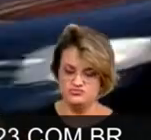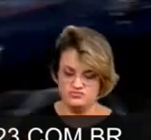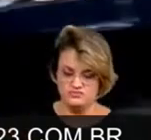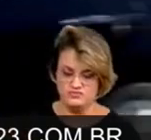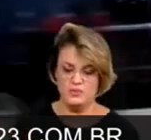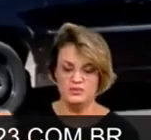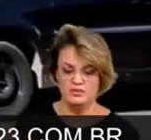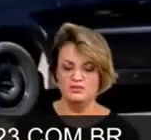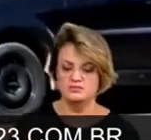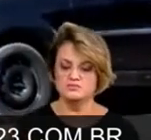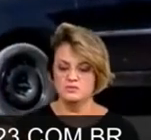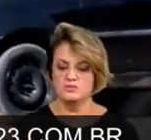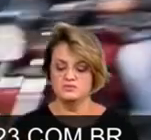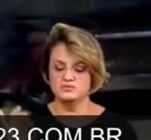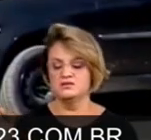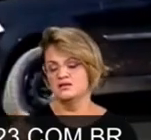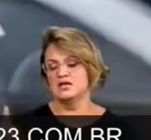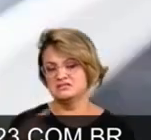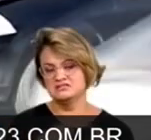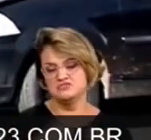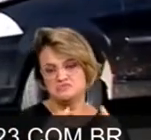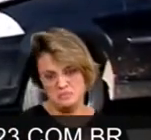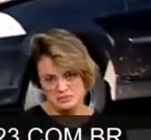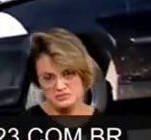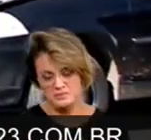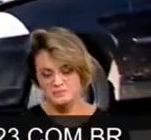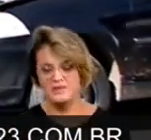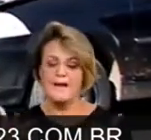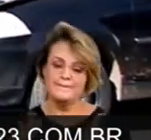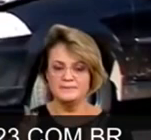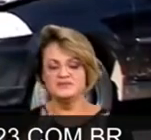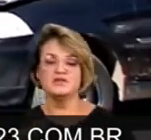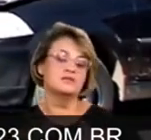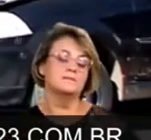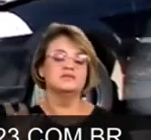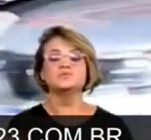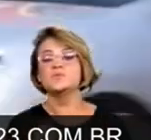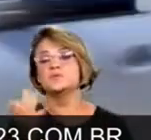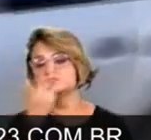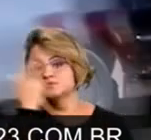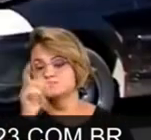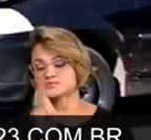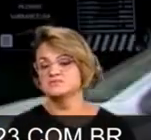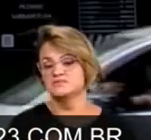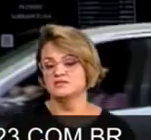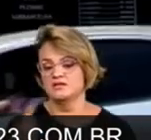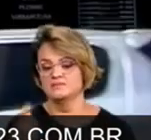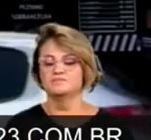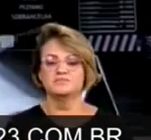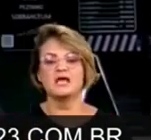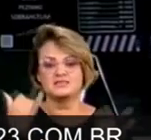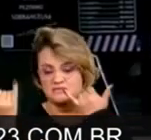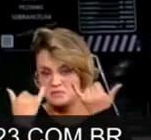86,4% são repartidos entre os que têm menos. O cálculo do valor para cada um também leva em conta a renda per capita. Dados